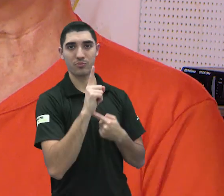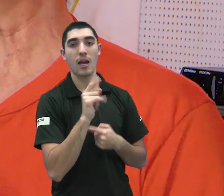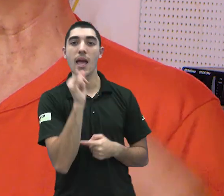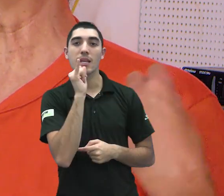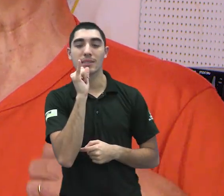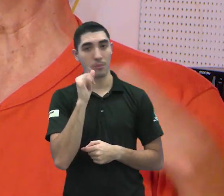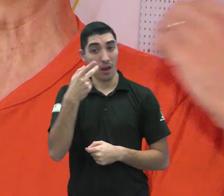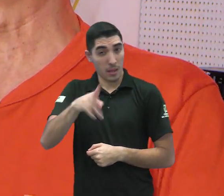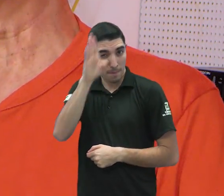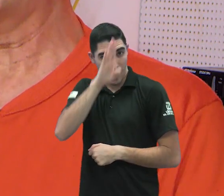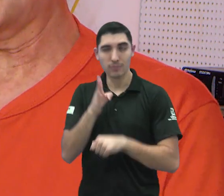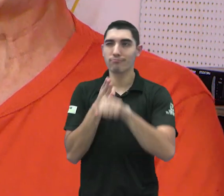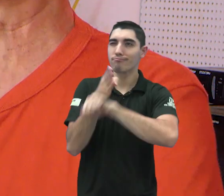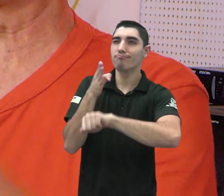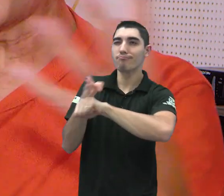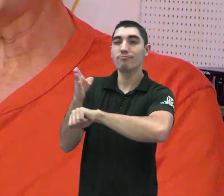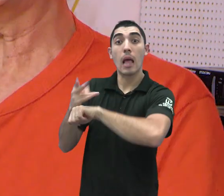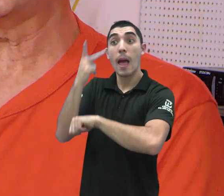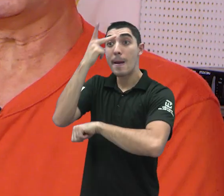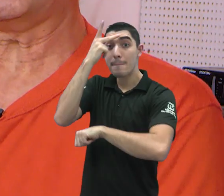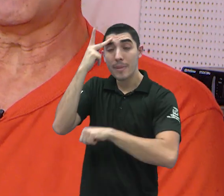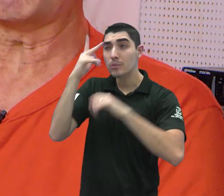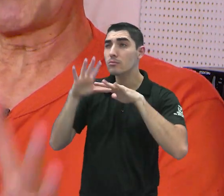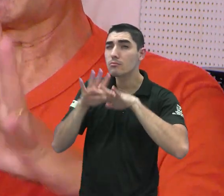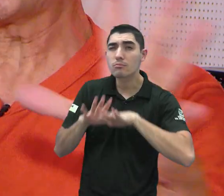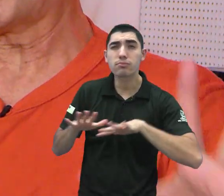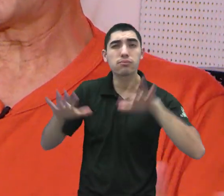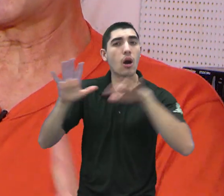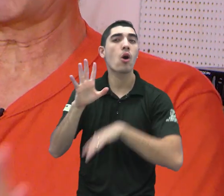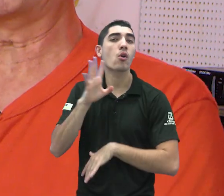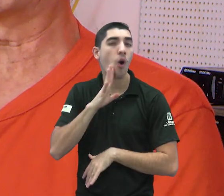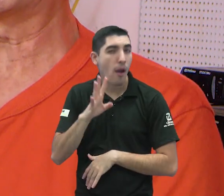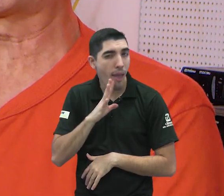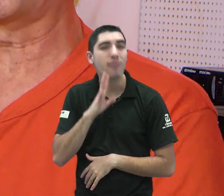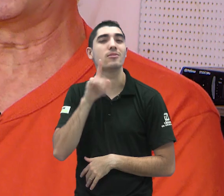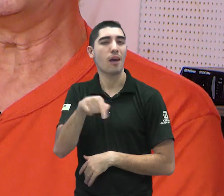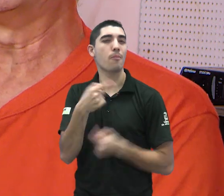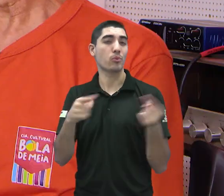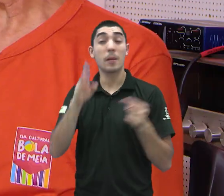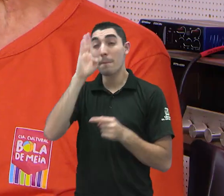gente vai em qualquer parte do Brasil, as pessoas conhecem, né? Principalmente pessoas que trabalham